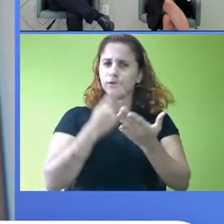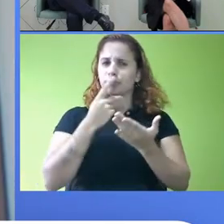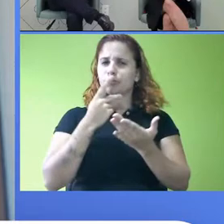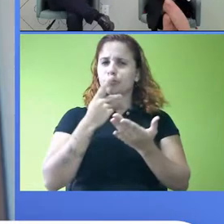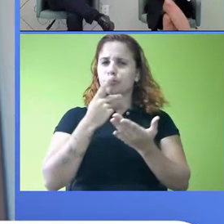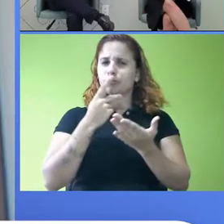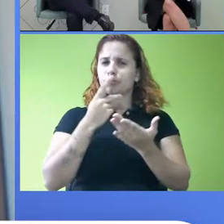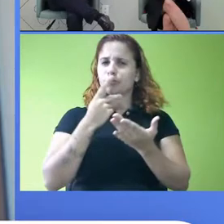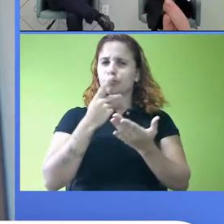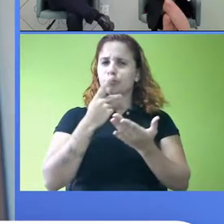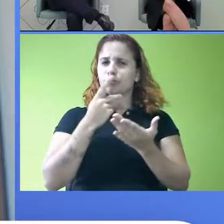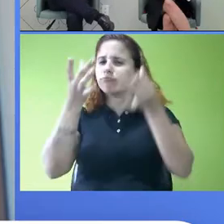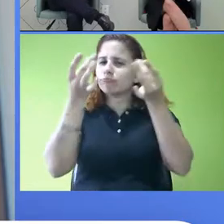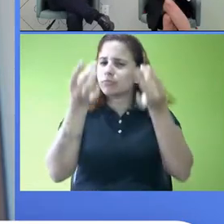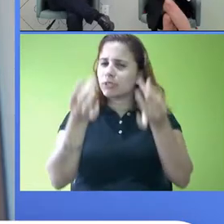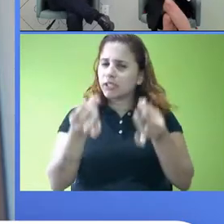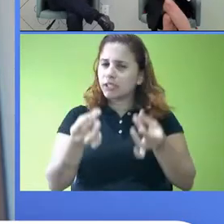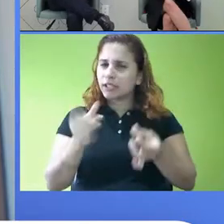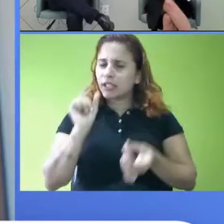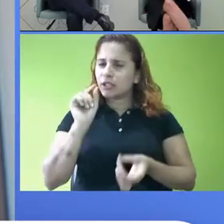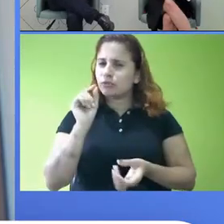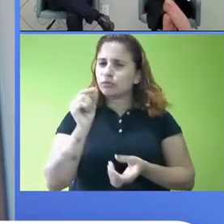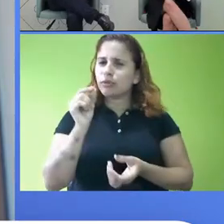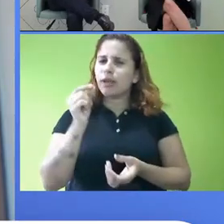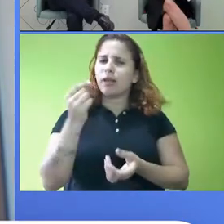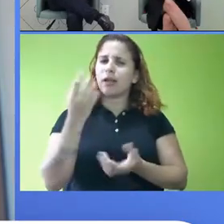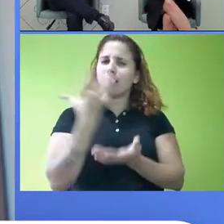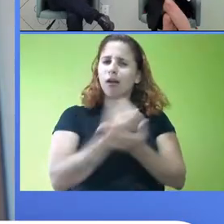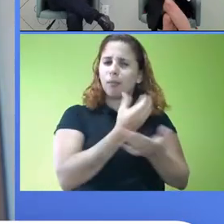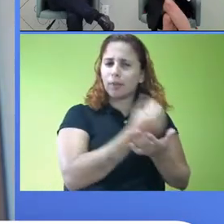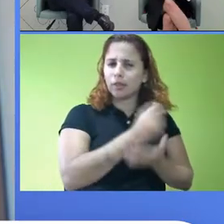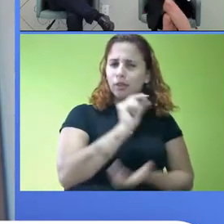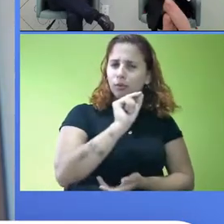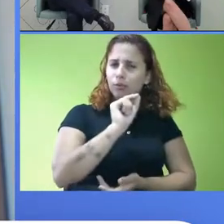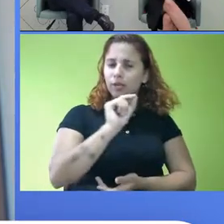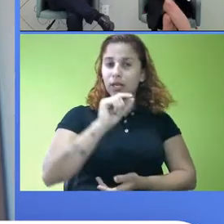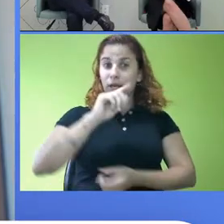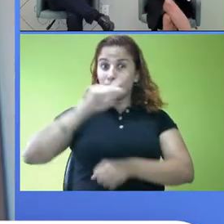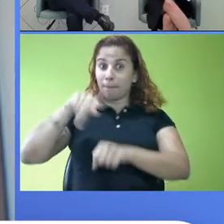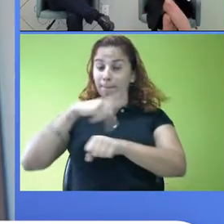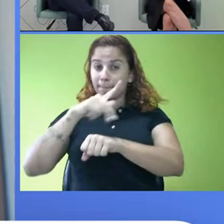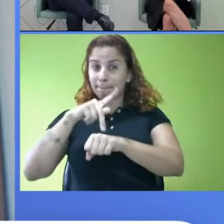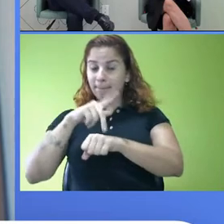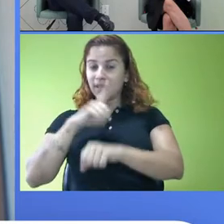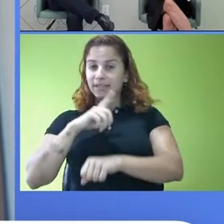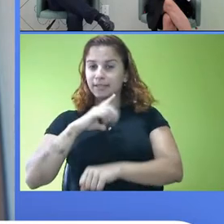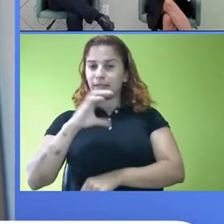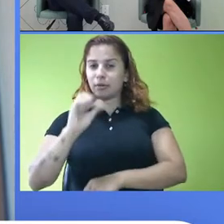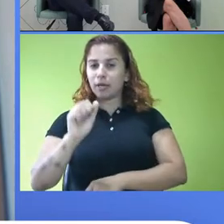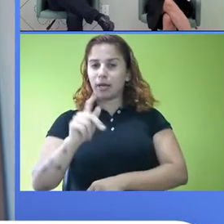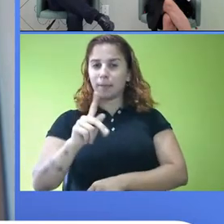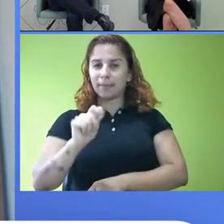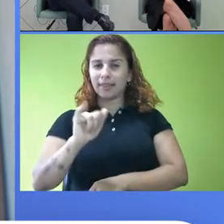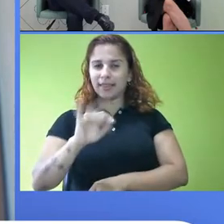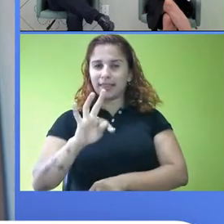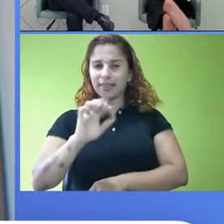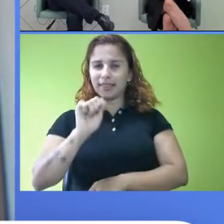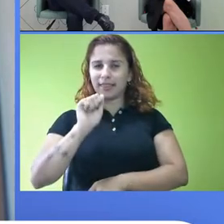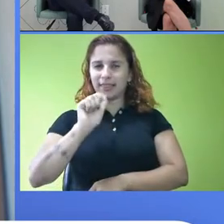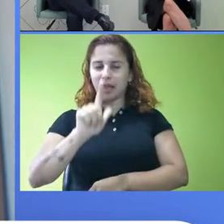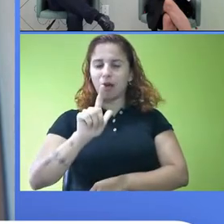teoria dos capitais do Bourdieu, e ele vai dizer que países de capitalismo periférico, inclusive,